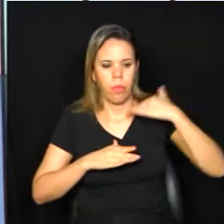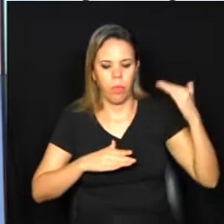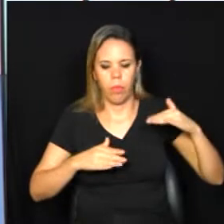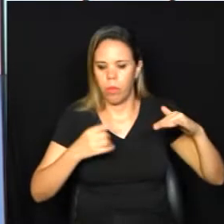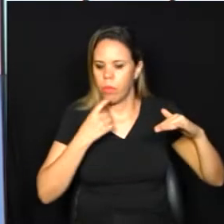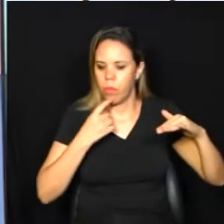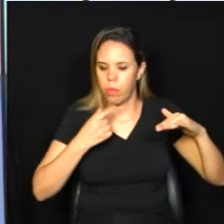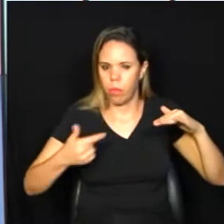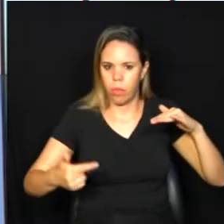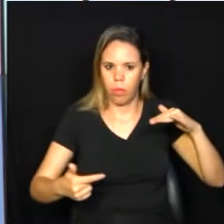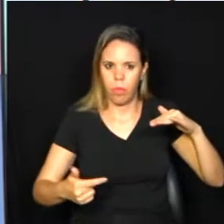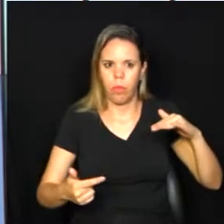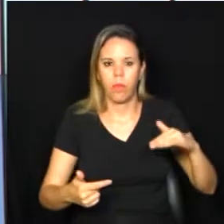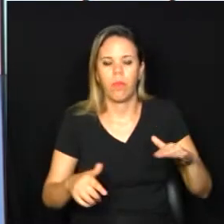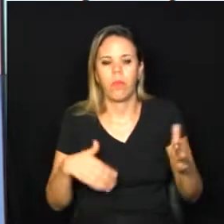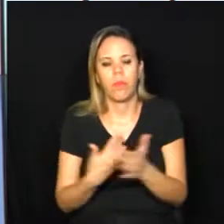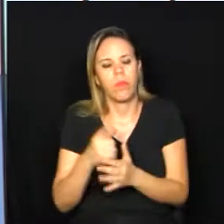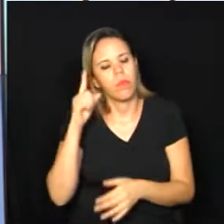foram notificados